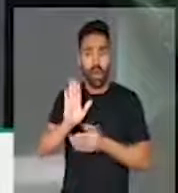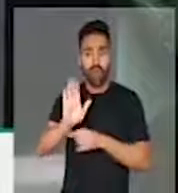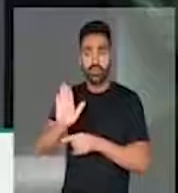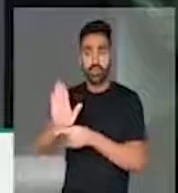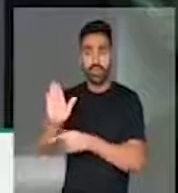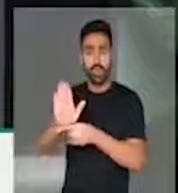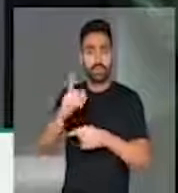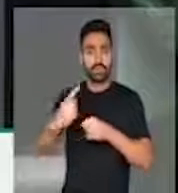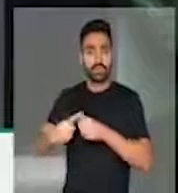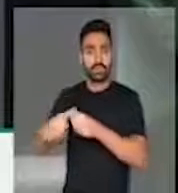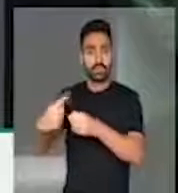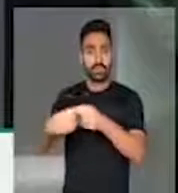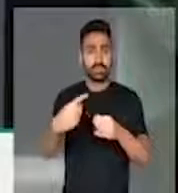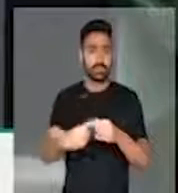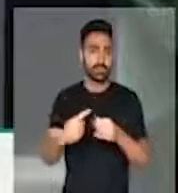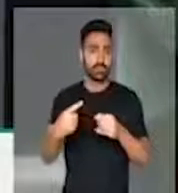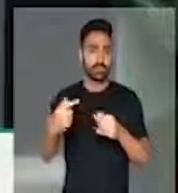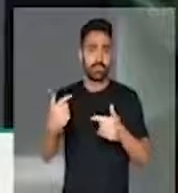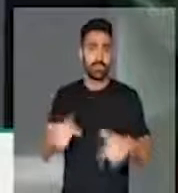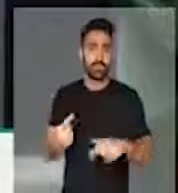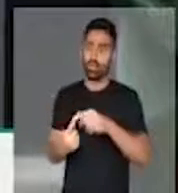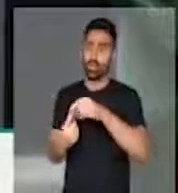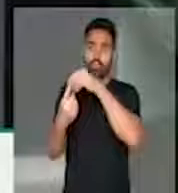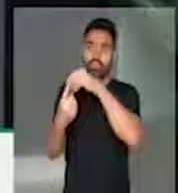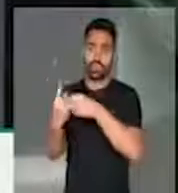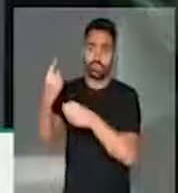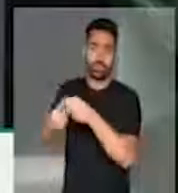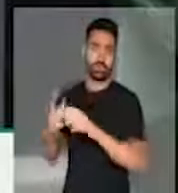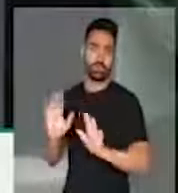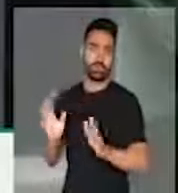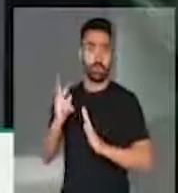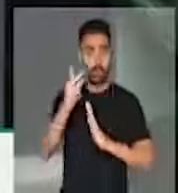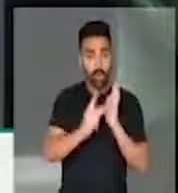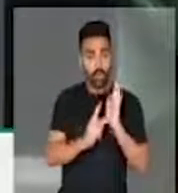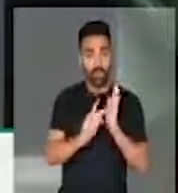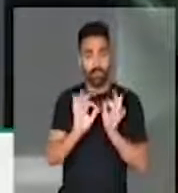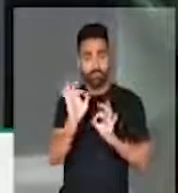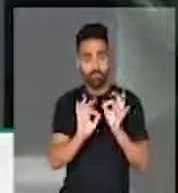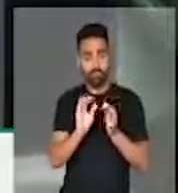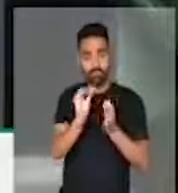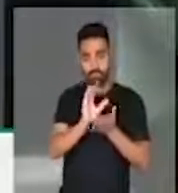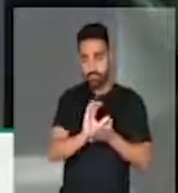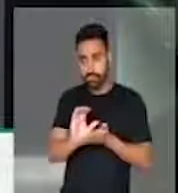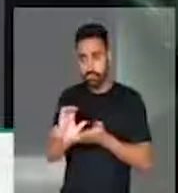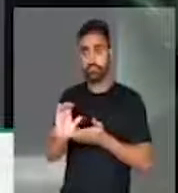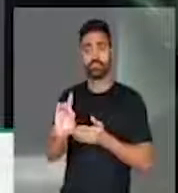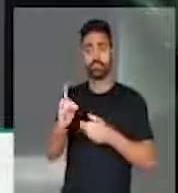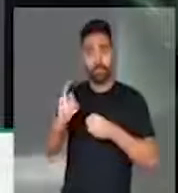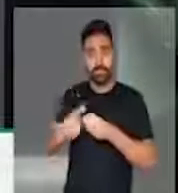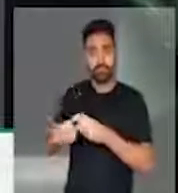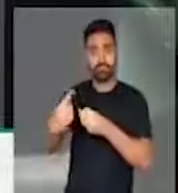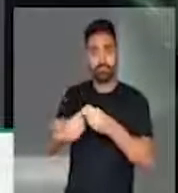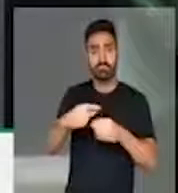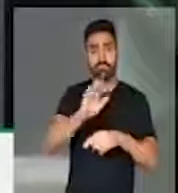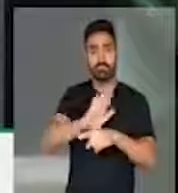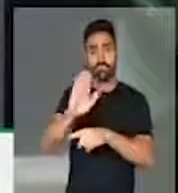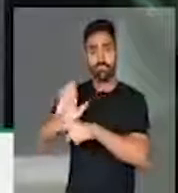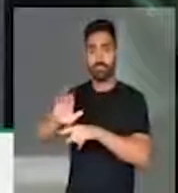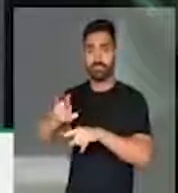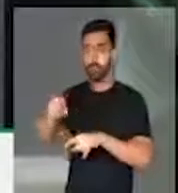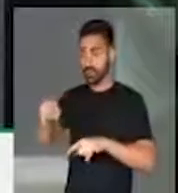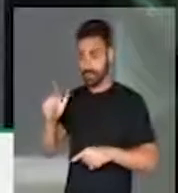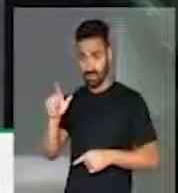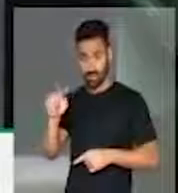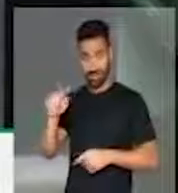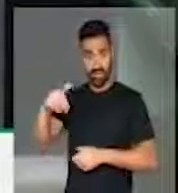tenho base, então eu mando as emendas de acordo com, não com votação. Cidades que eu tive 10